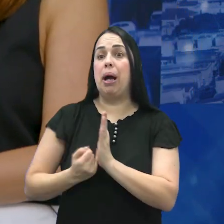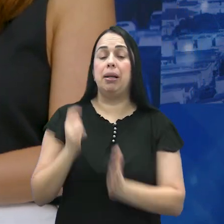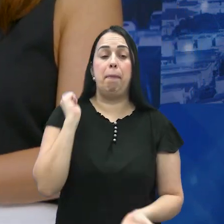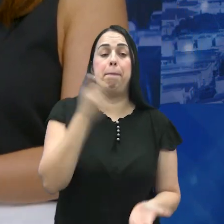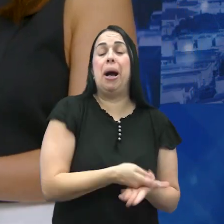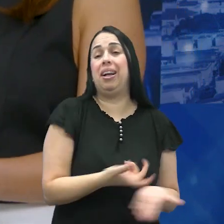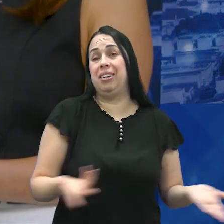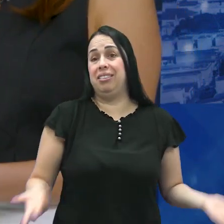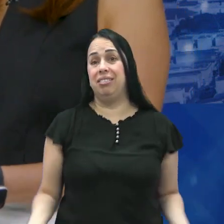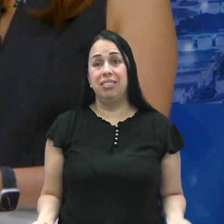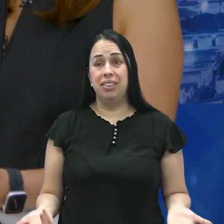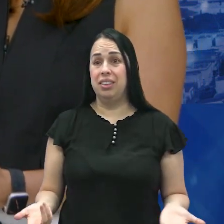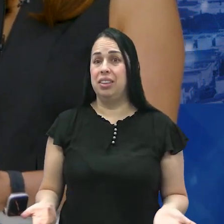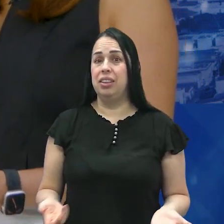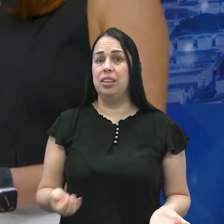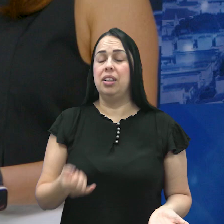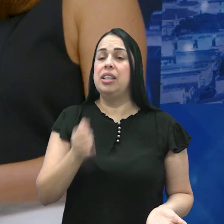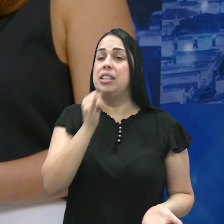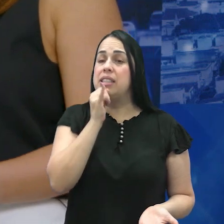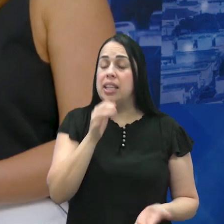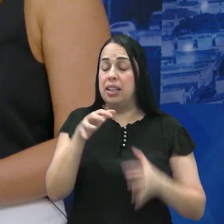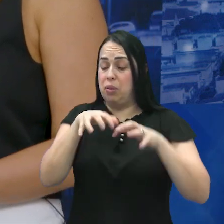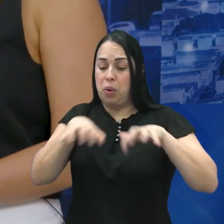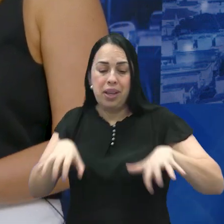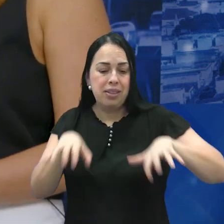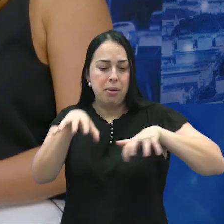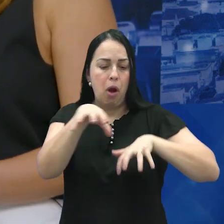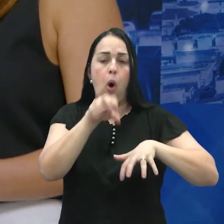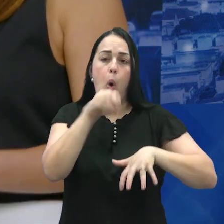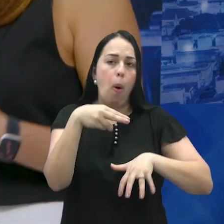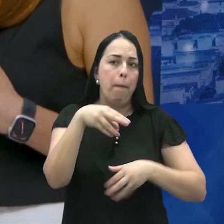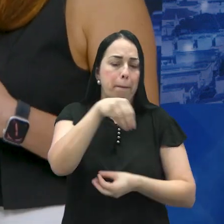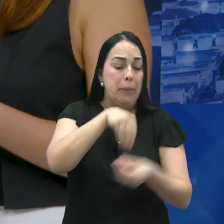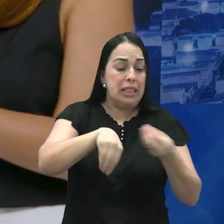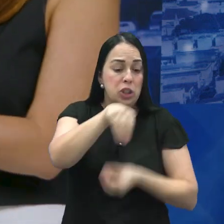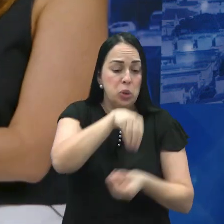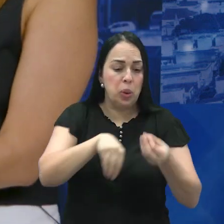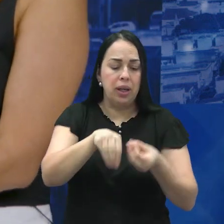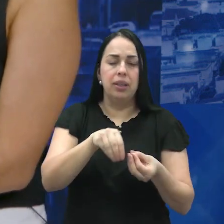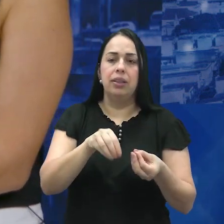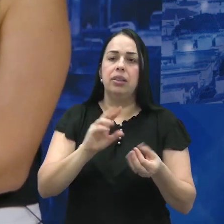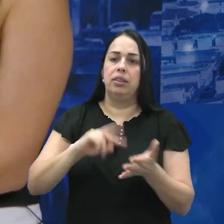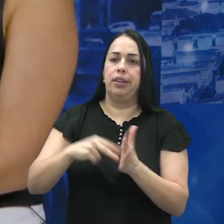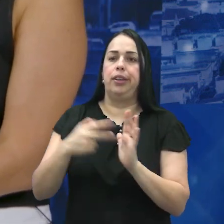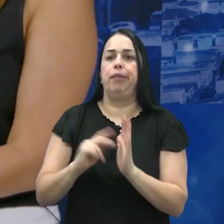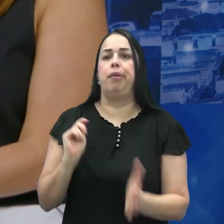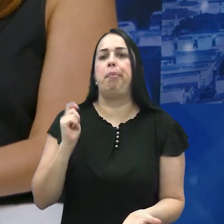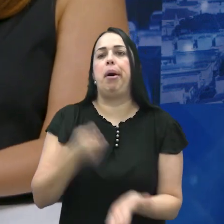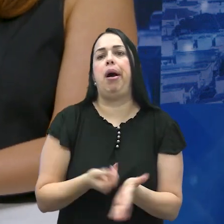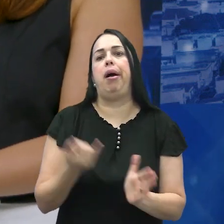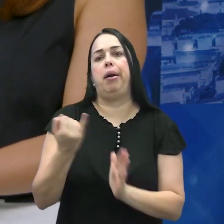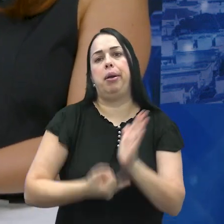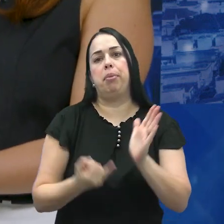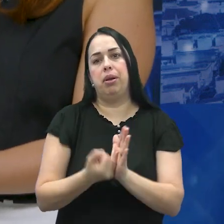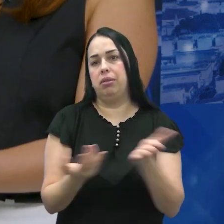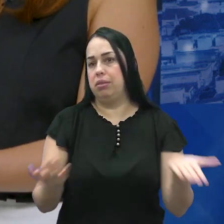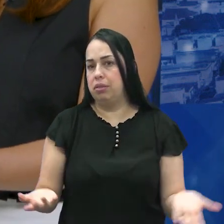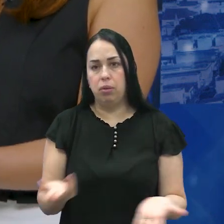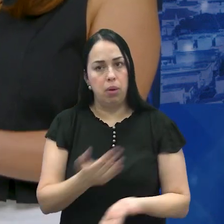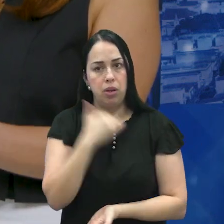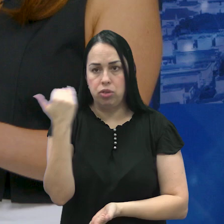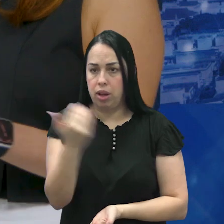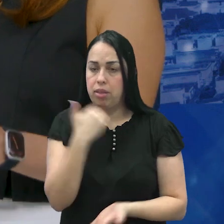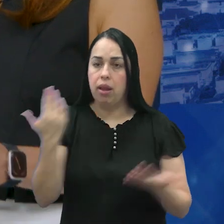coleta. Então, eu colocar um orgânico misturado, eu estou falando que eu vou pagar mais por essa coleta. Então, não faz tanto